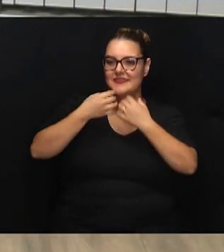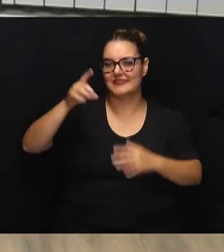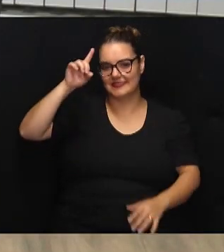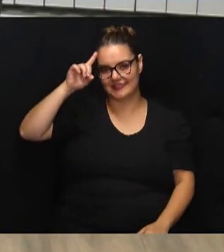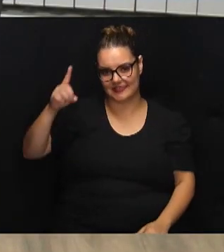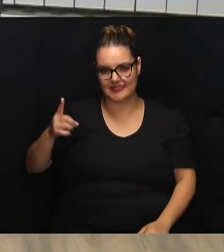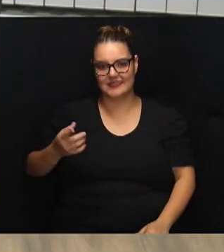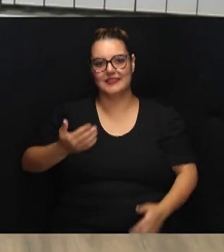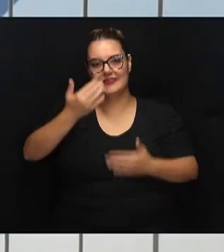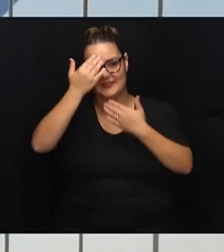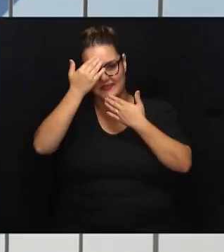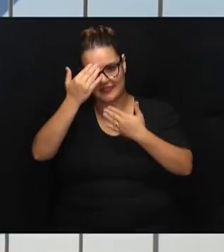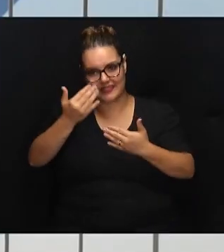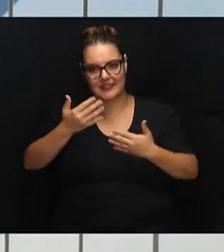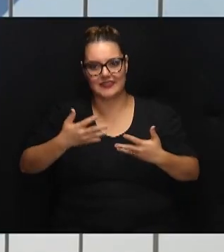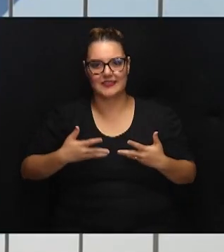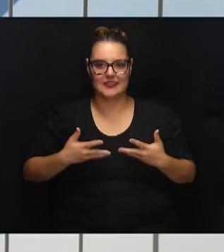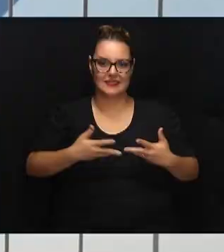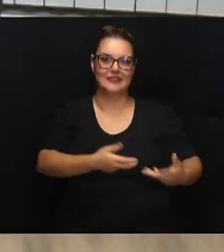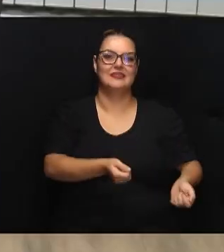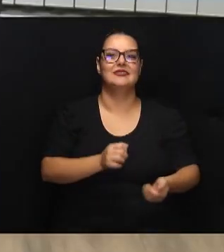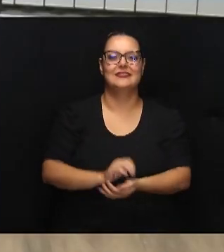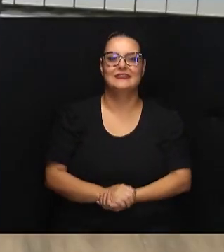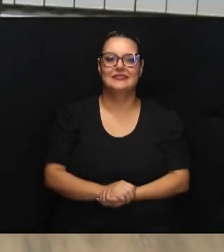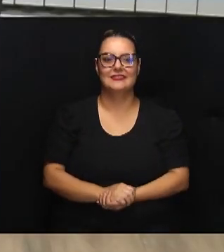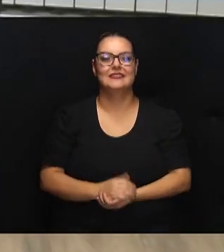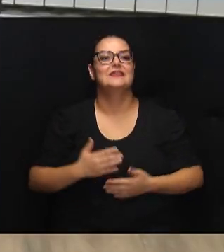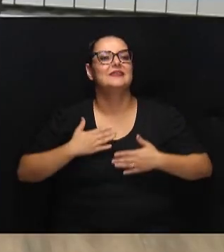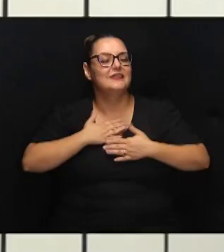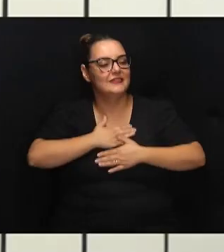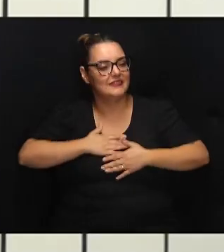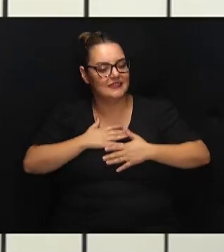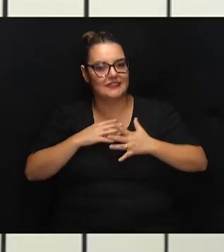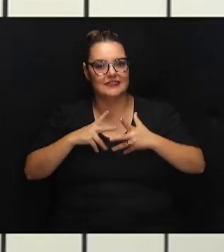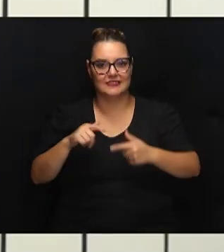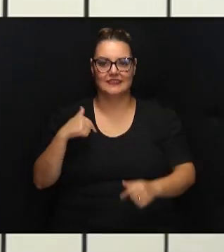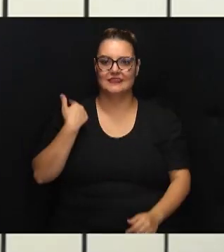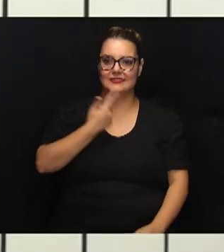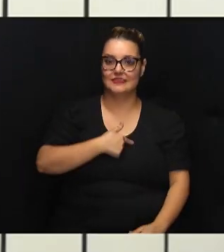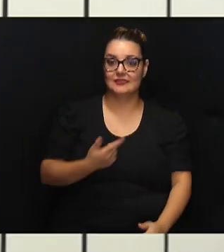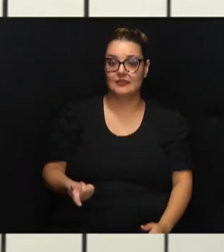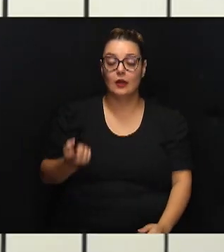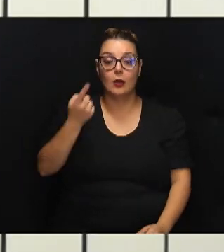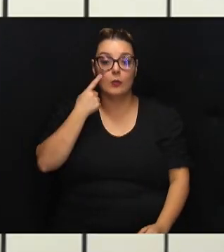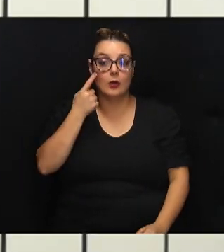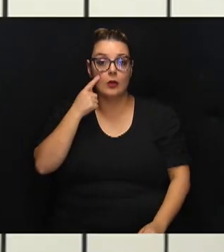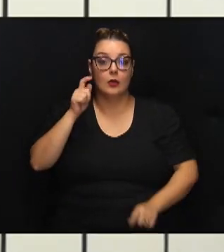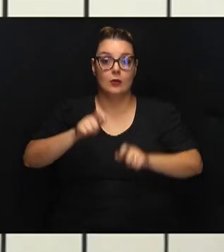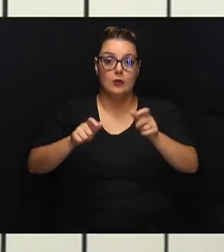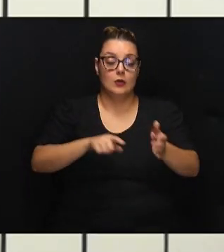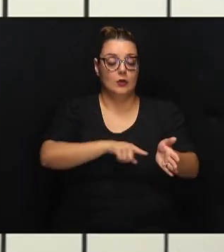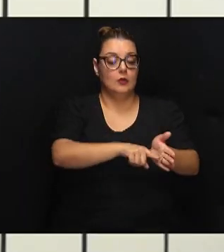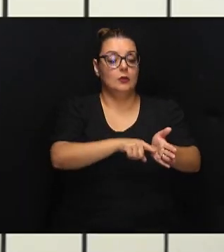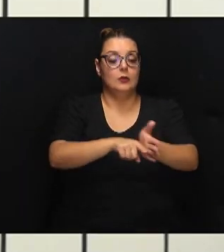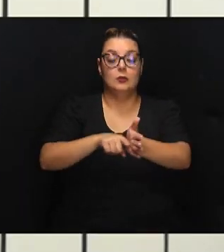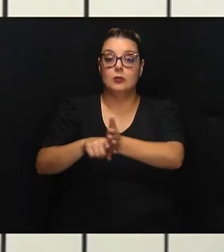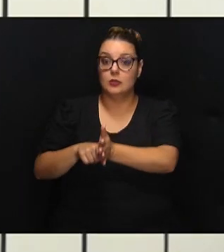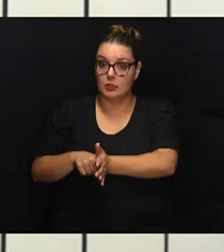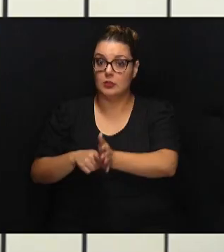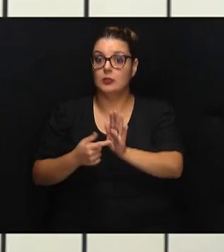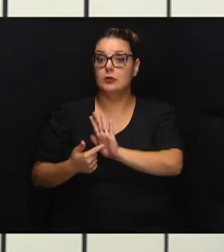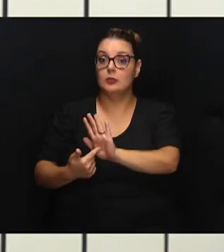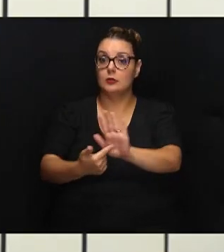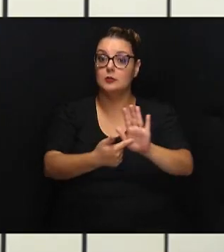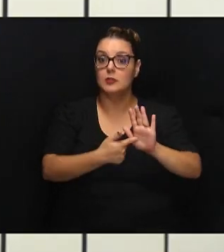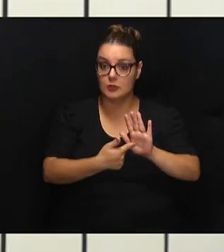pelo convite, é um prazer estar aqui. Prazer é todo nosso. Gente, olha só, dados da Pesquisa Nacional por Amostra